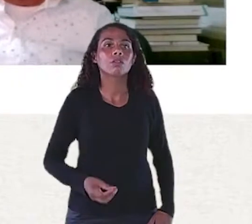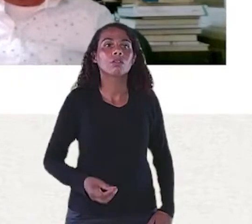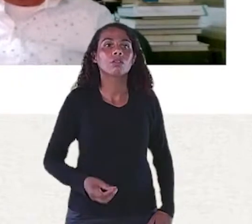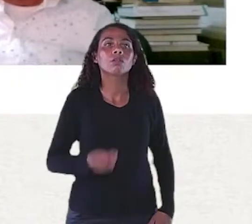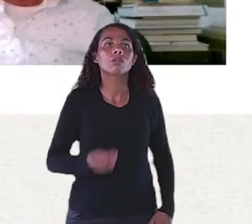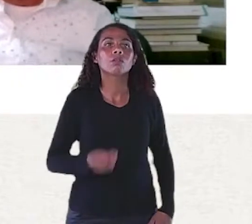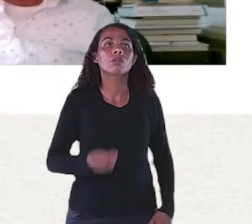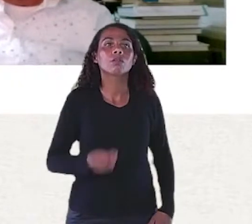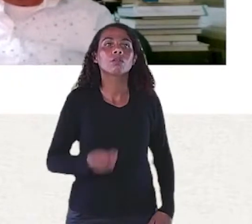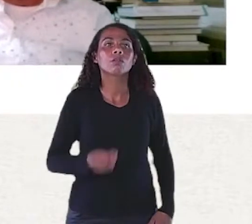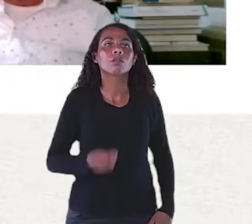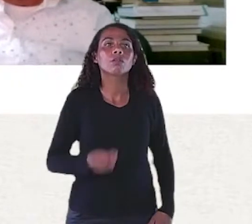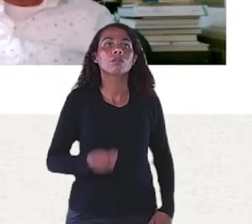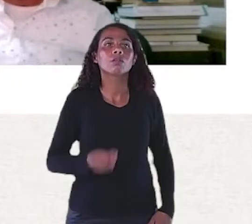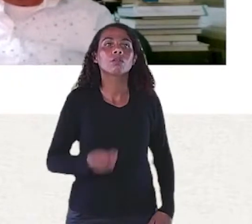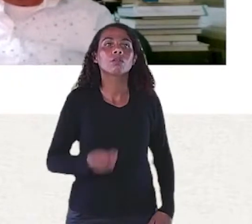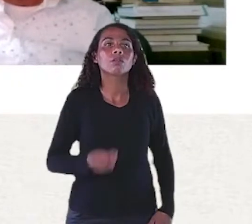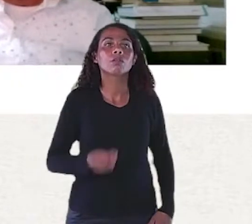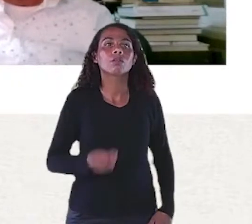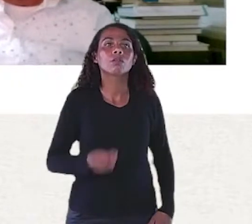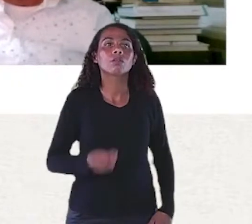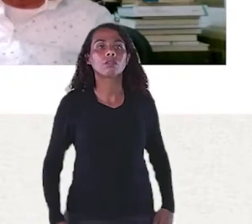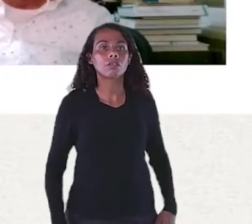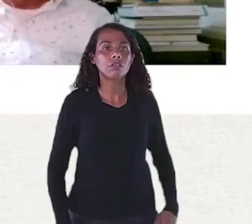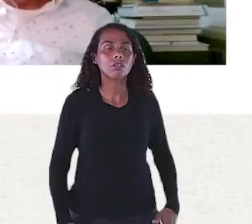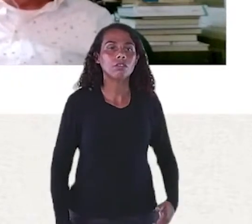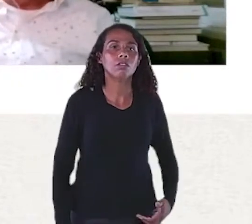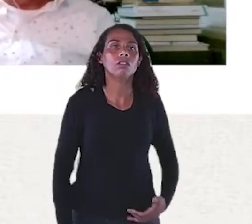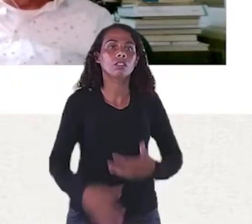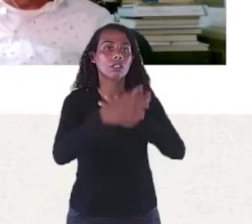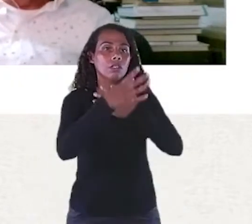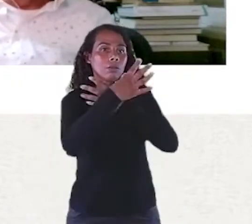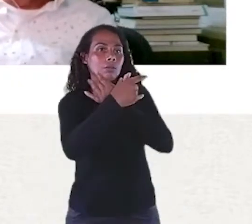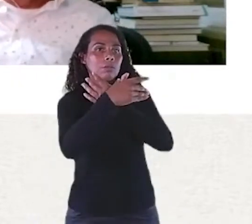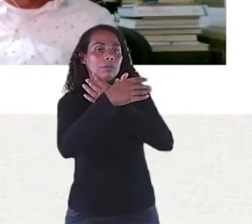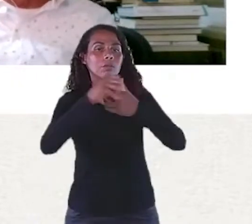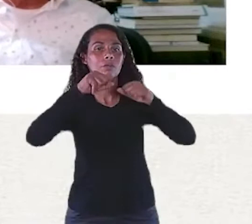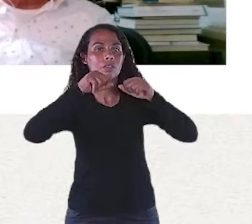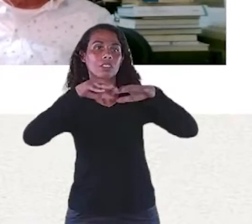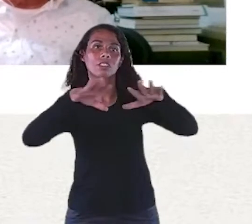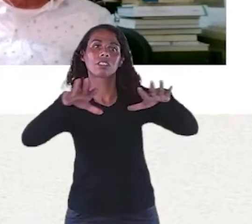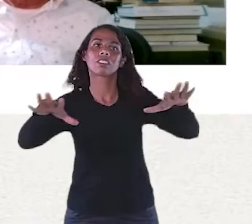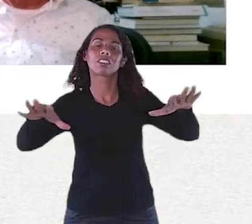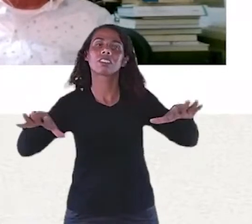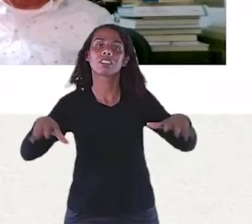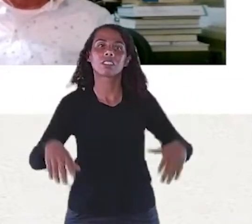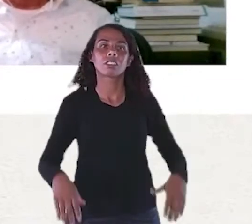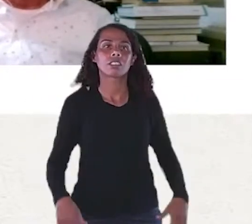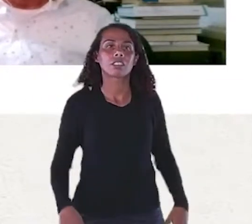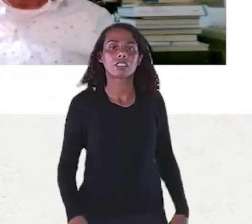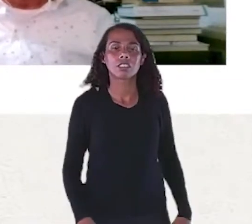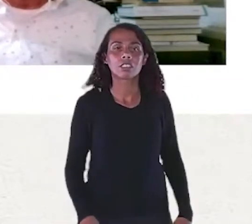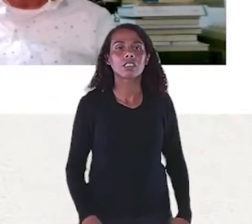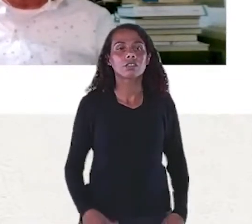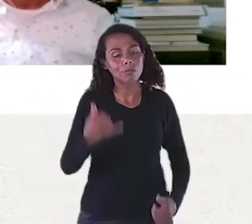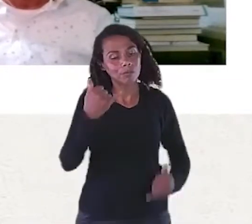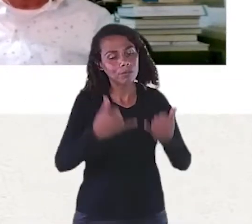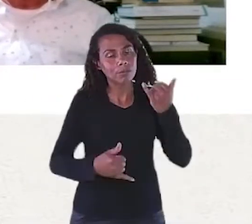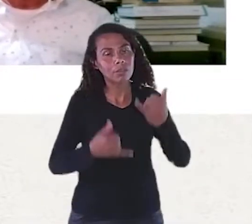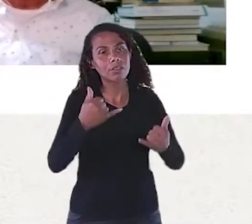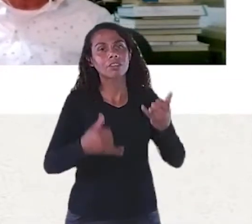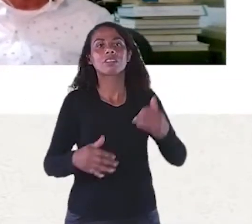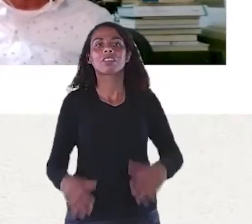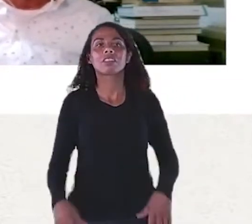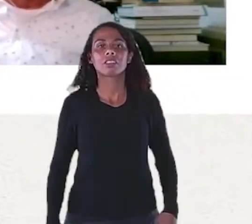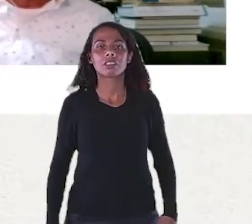ele ganhou a vida e criou os filhos todos como dentista. Dentista. No consultório, não era do consultório. Onde